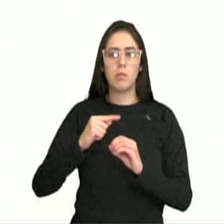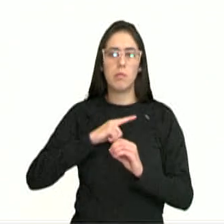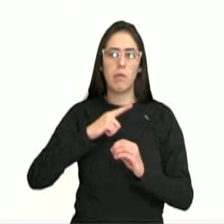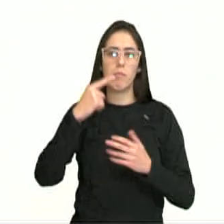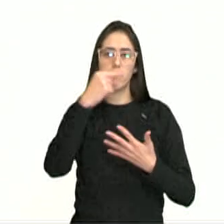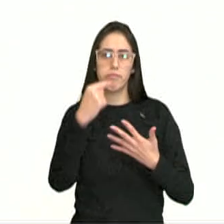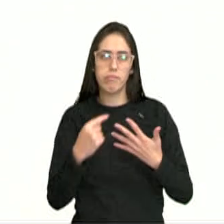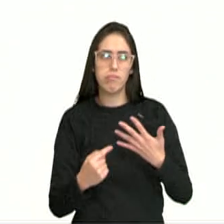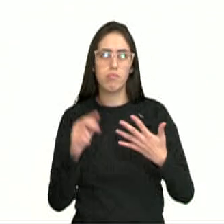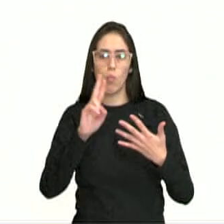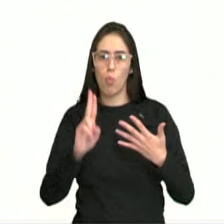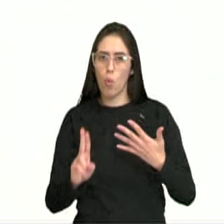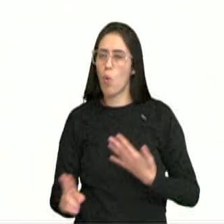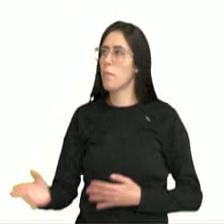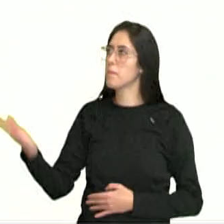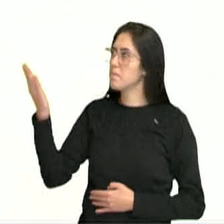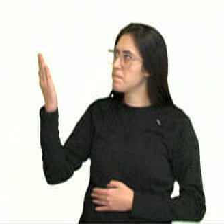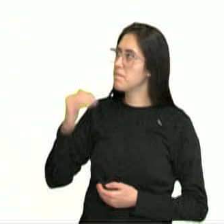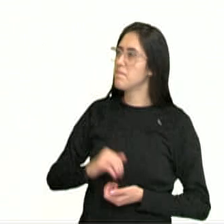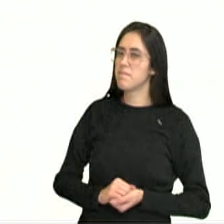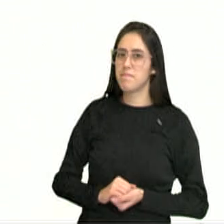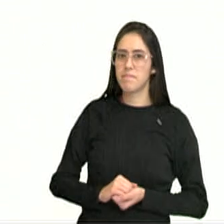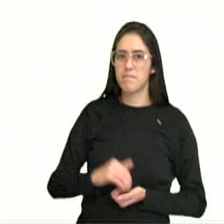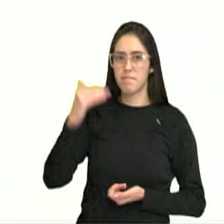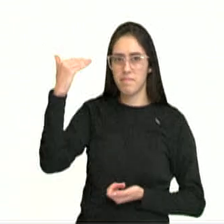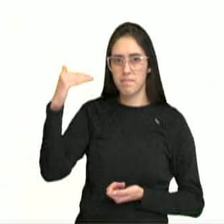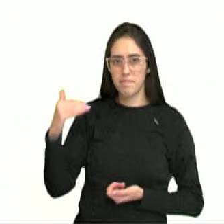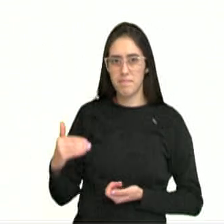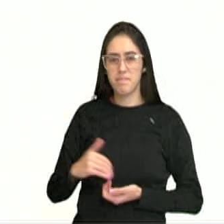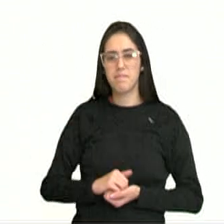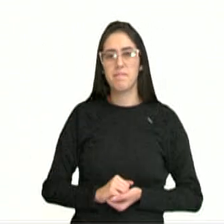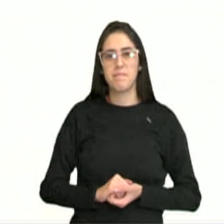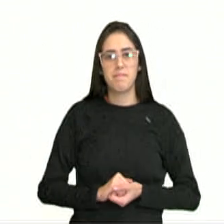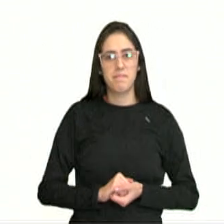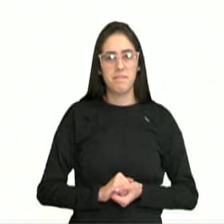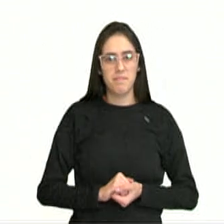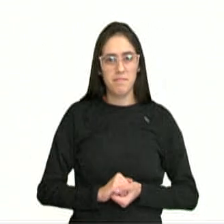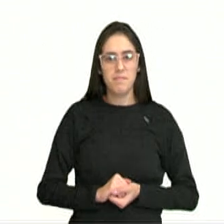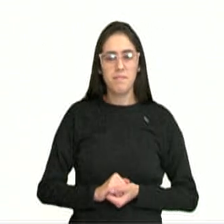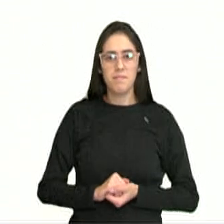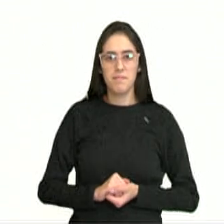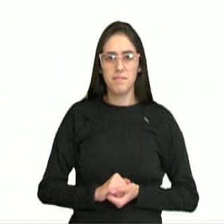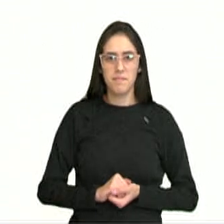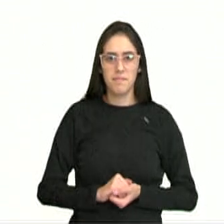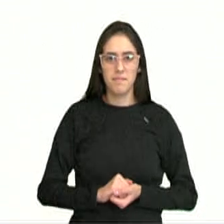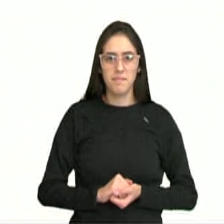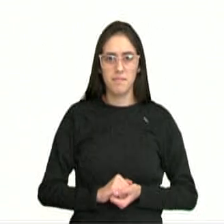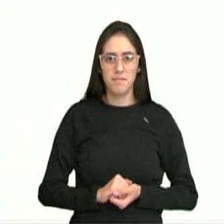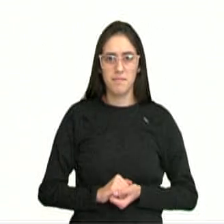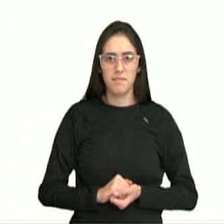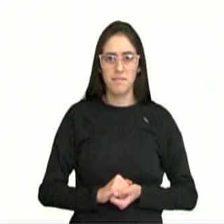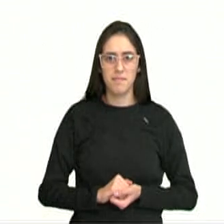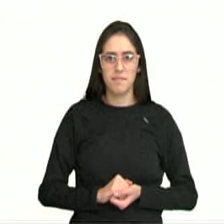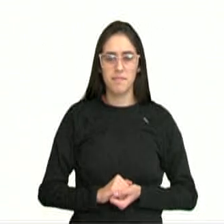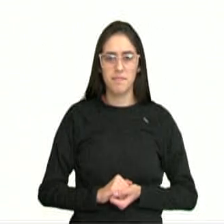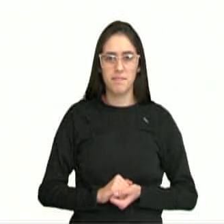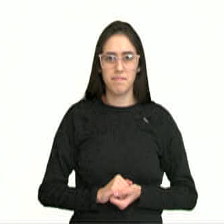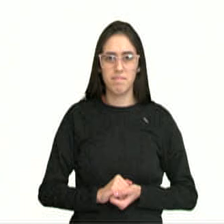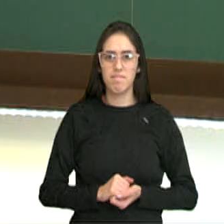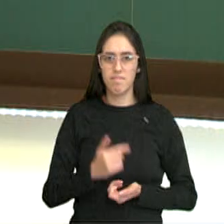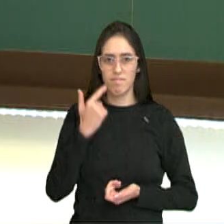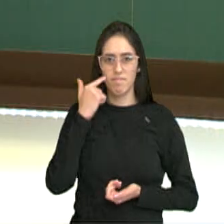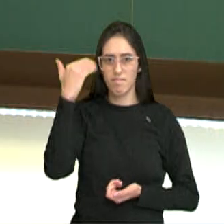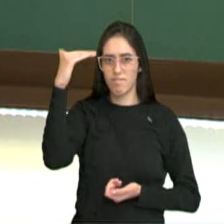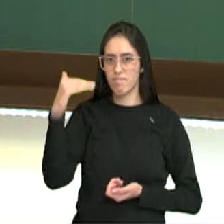eletronegatividade, eletropositividade, eletroafinidade, ponto de fusão, ebulição e a